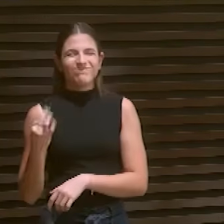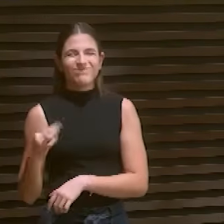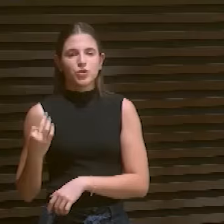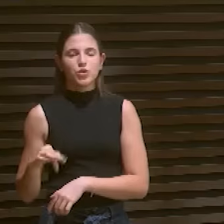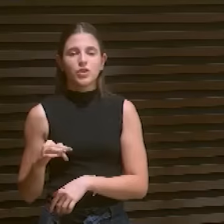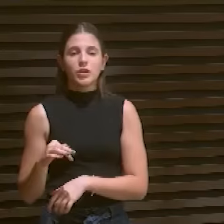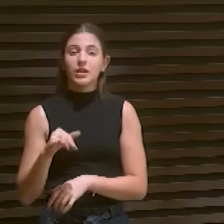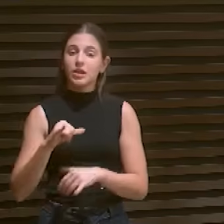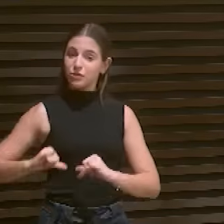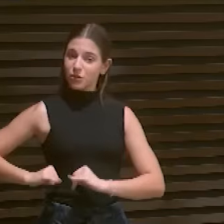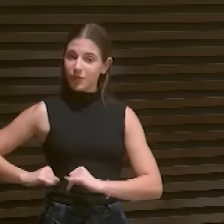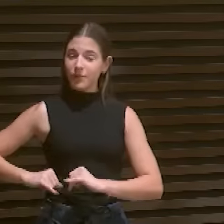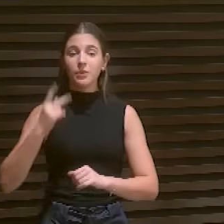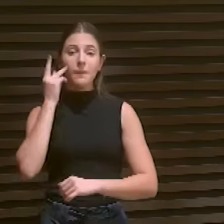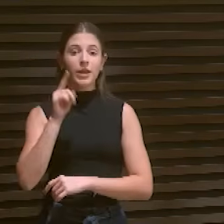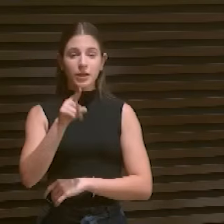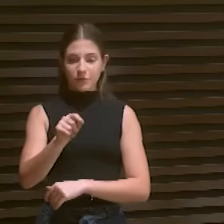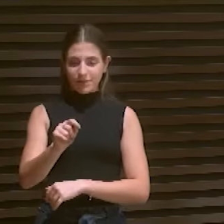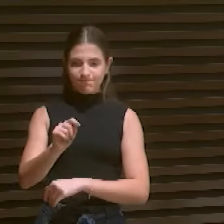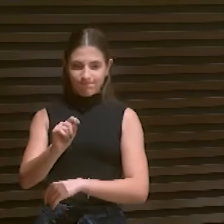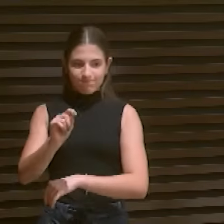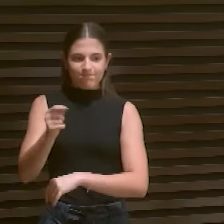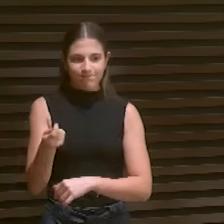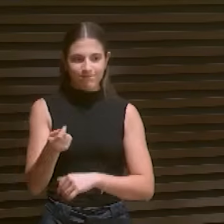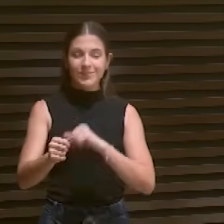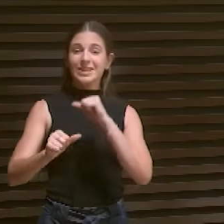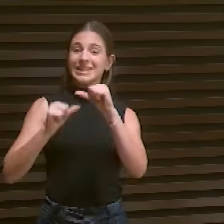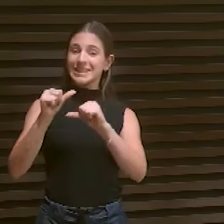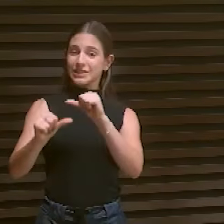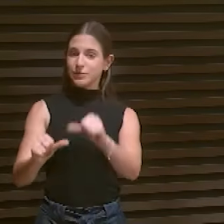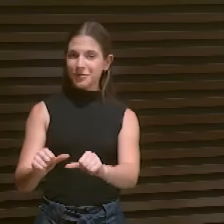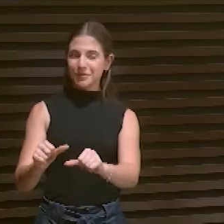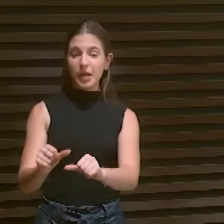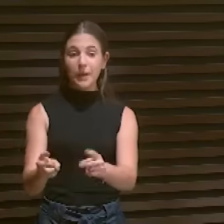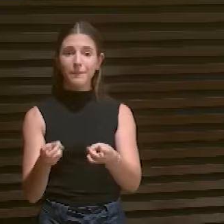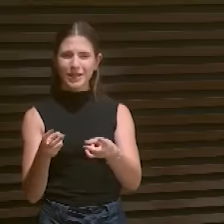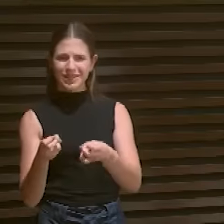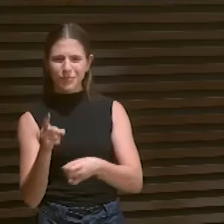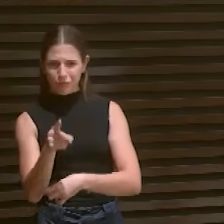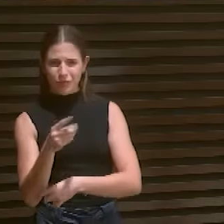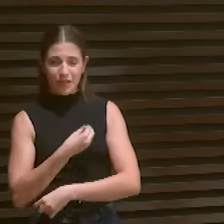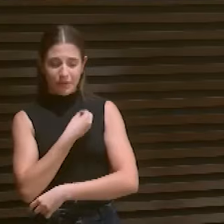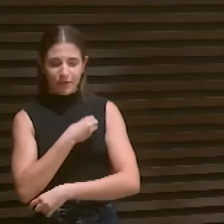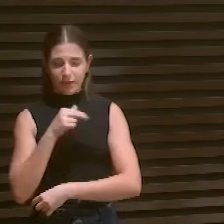para que você vire a chave, para que você perceba que você está caminhando para o